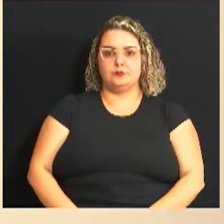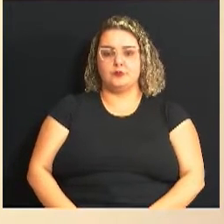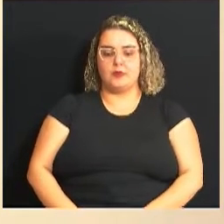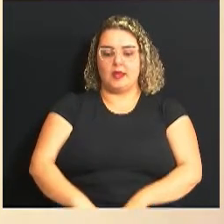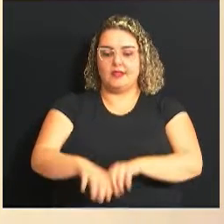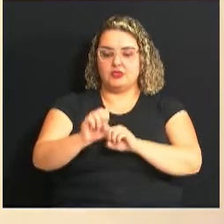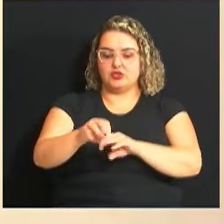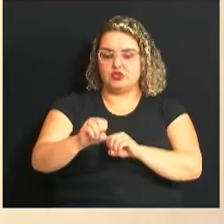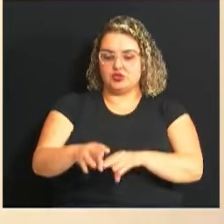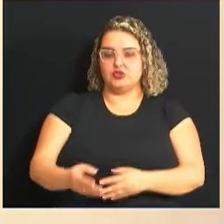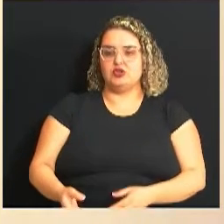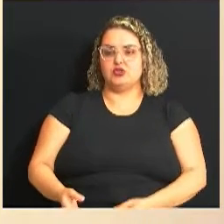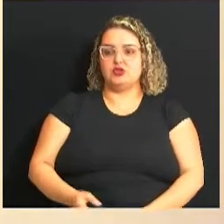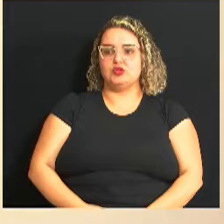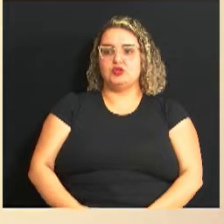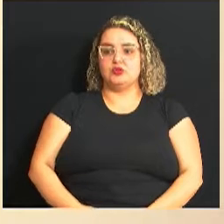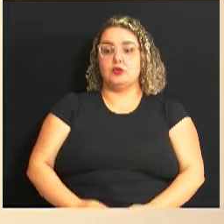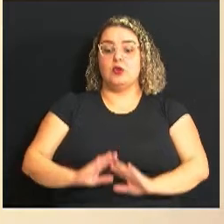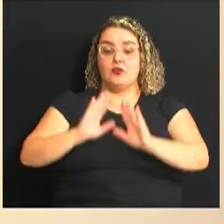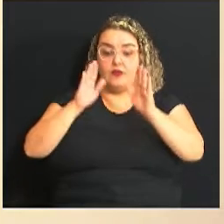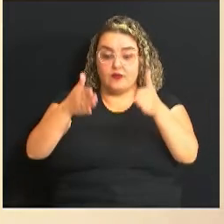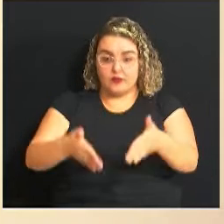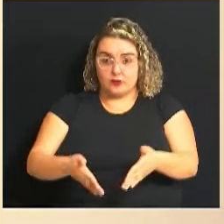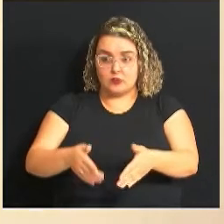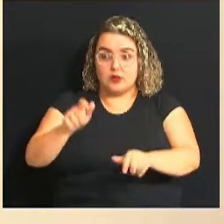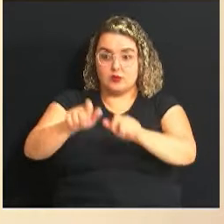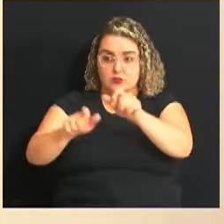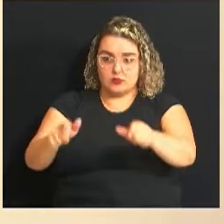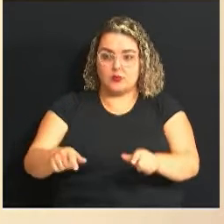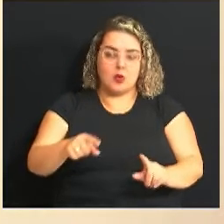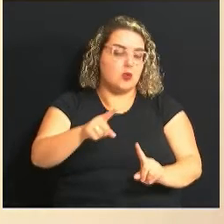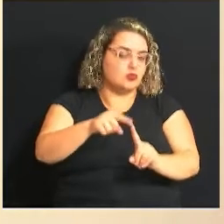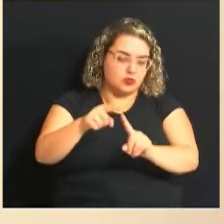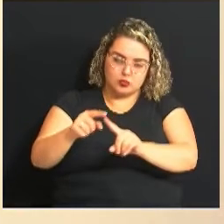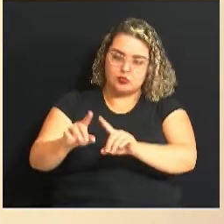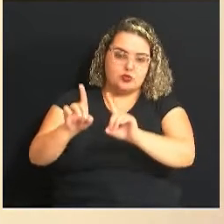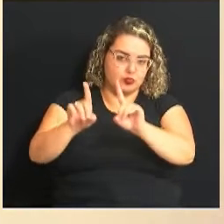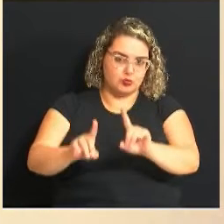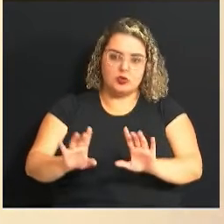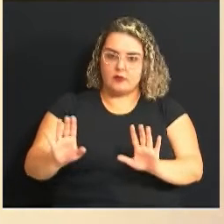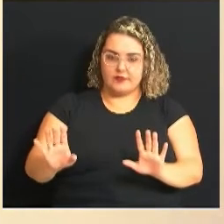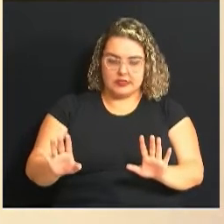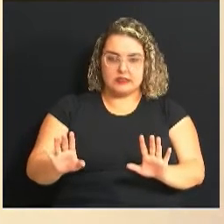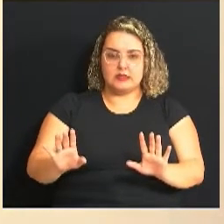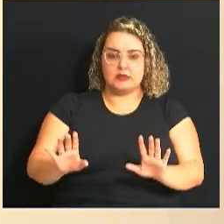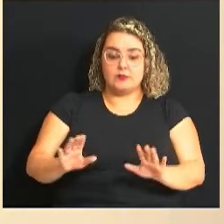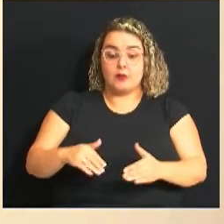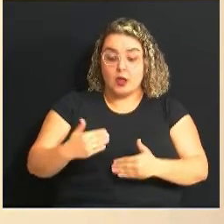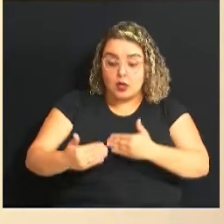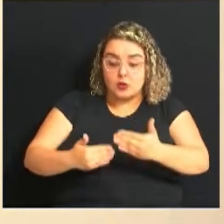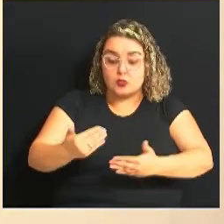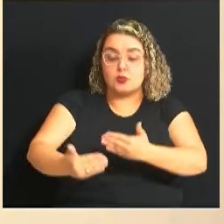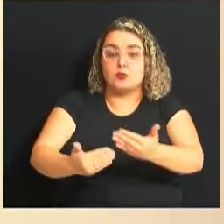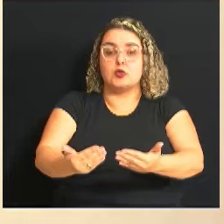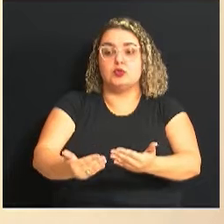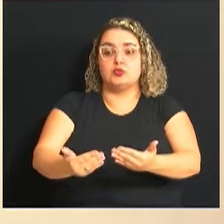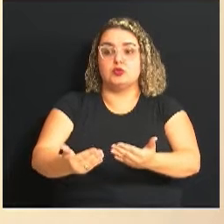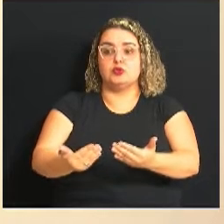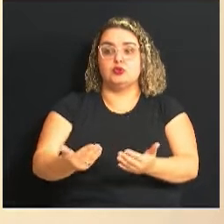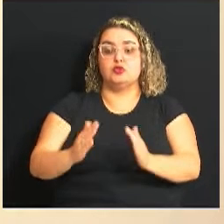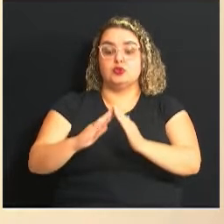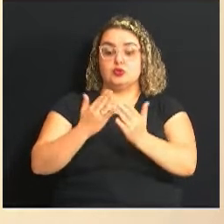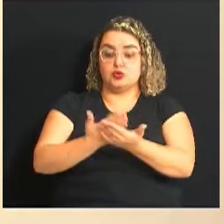aquele ensino voltado às pessoas que têm algum tipo de deficiência. E no processo de escola